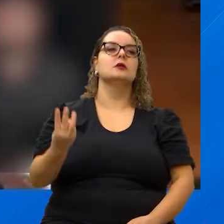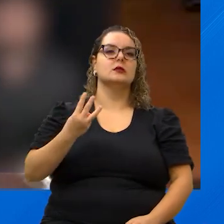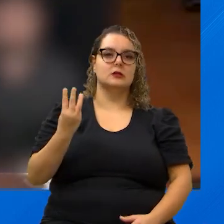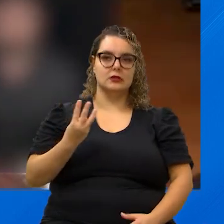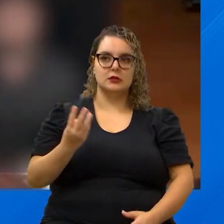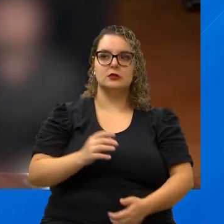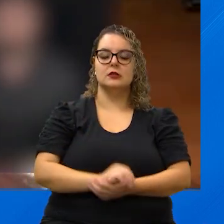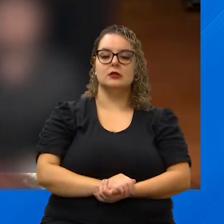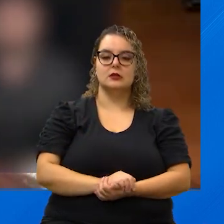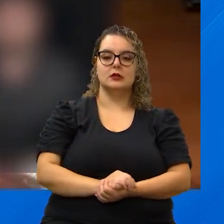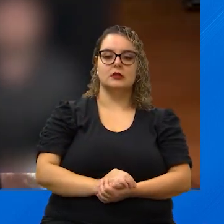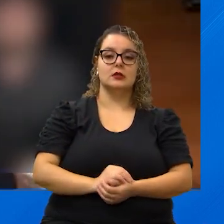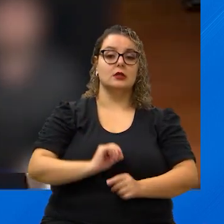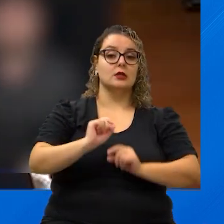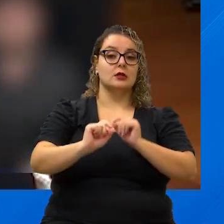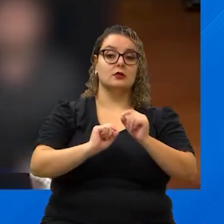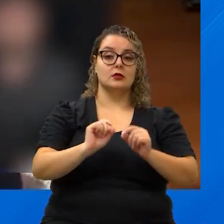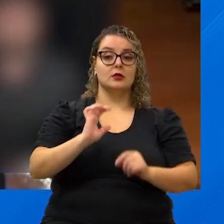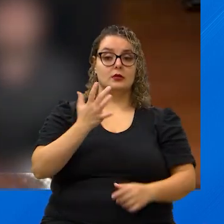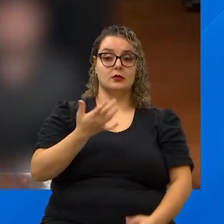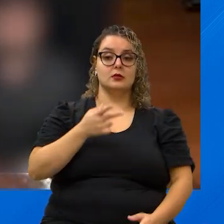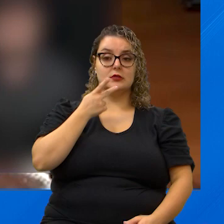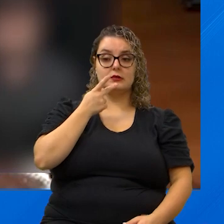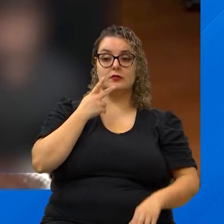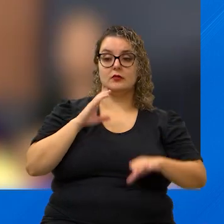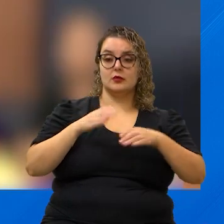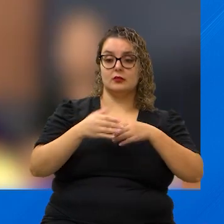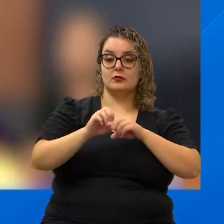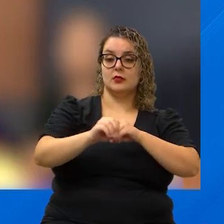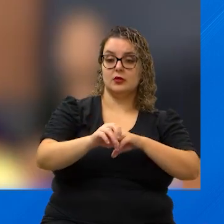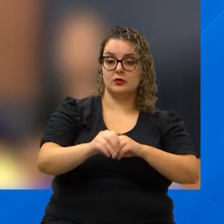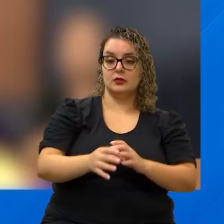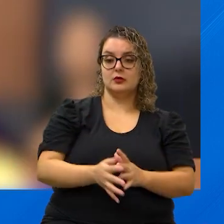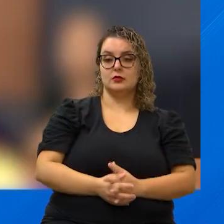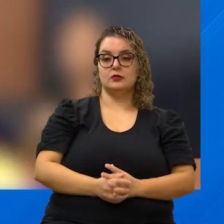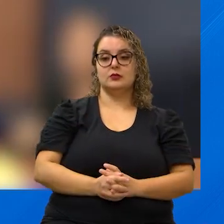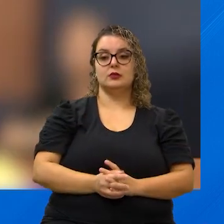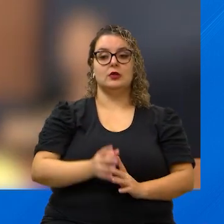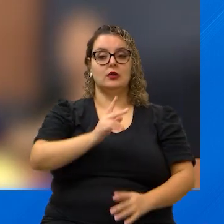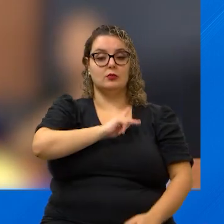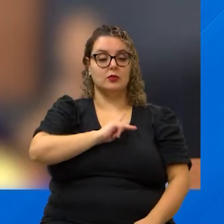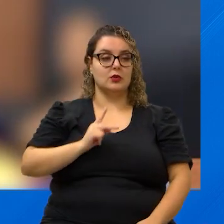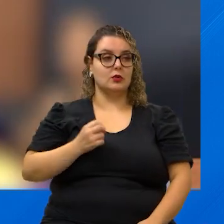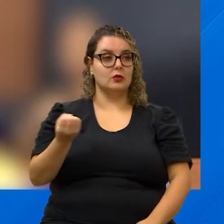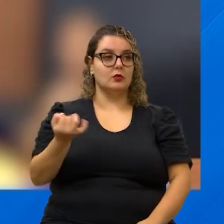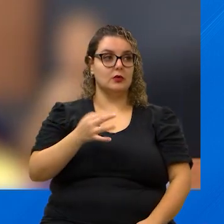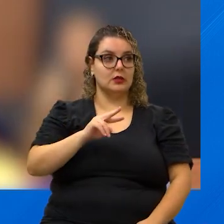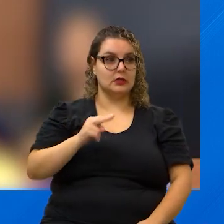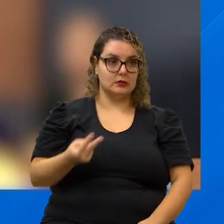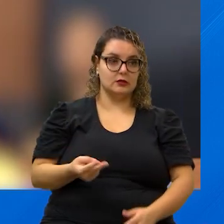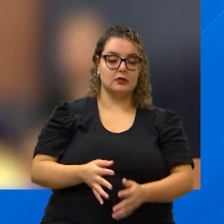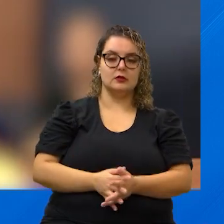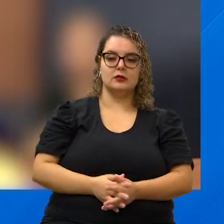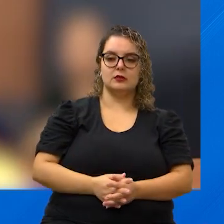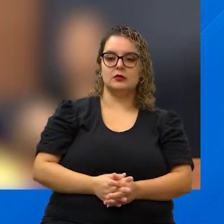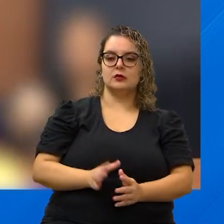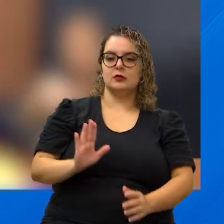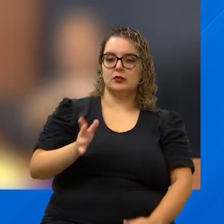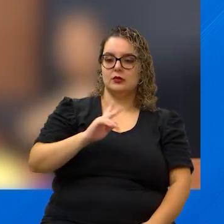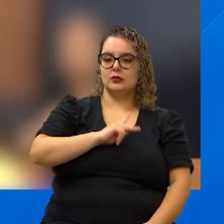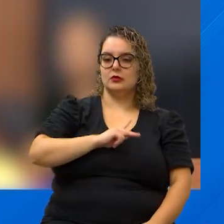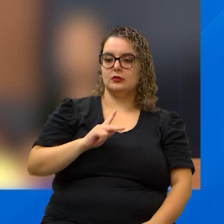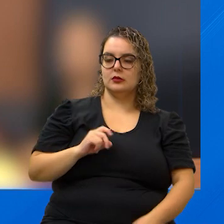Terceira legislatura. Tá, e o que tem acontecido? Você falou da Comissão de Educação, você presidiu ela quantas vezes